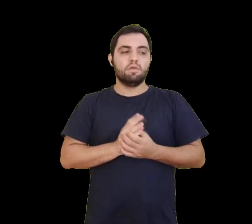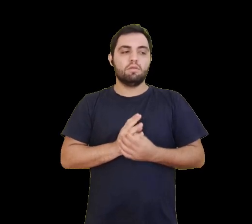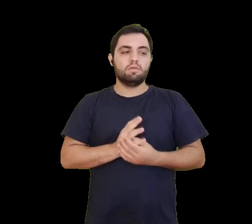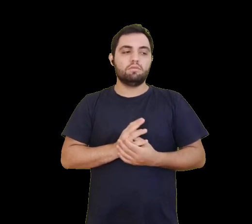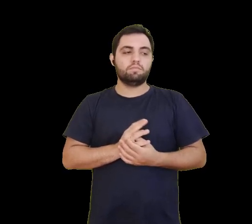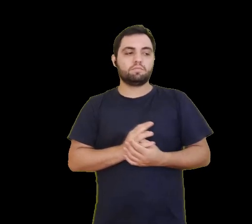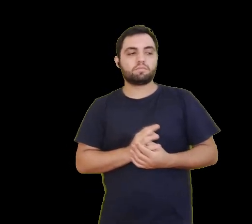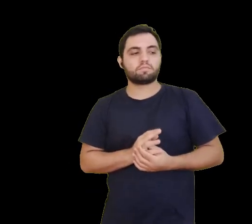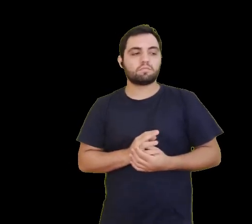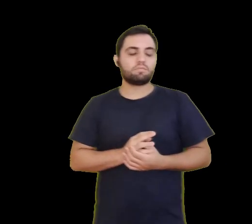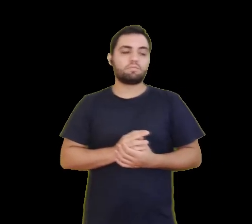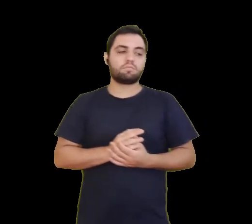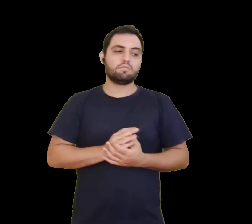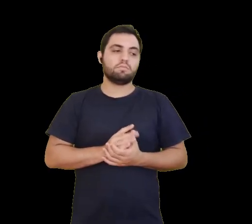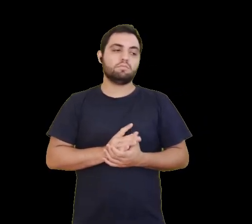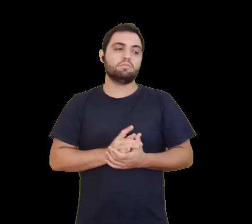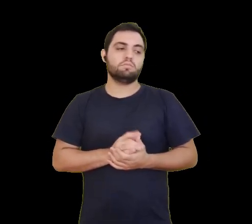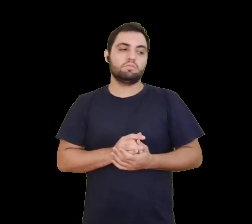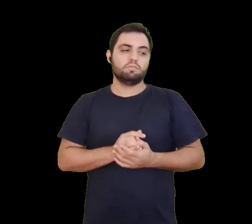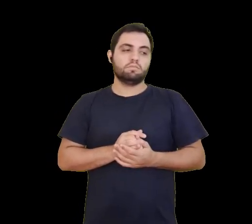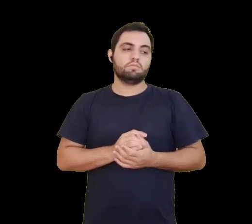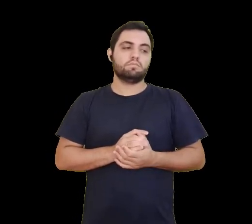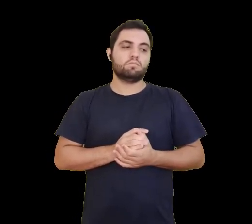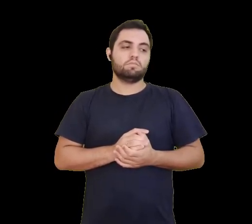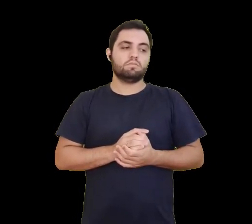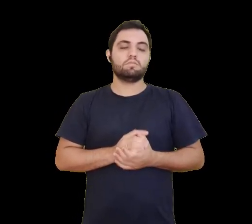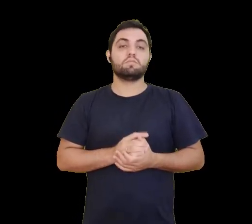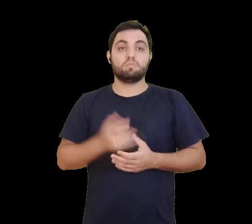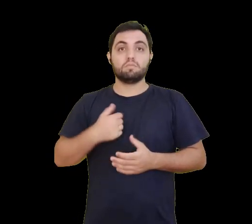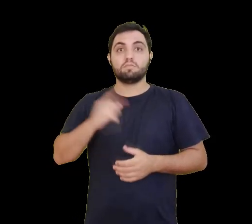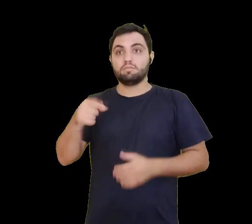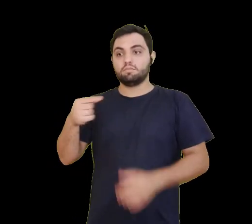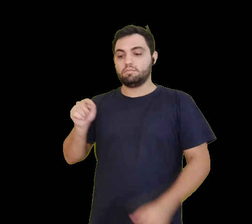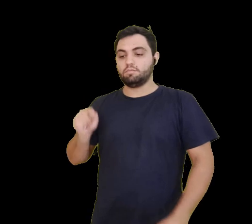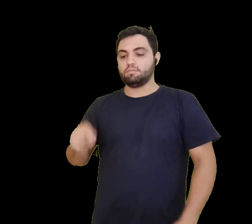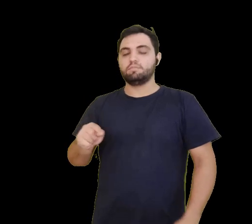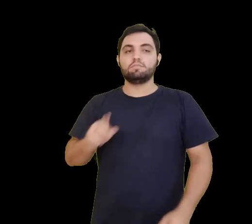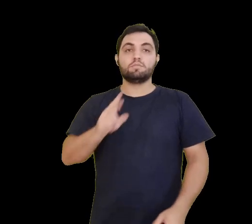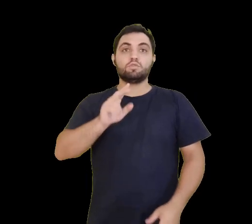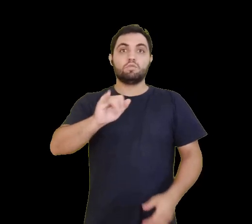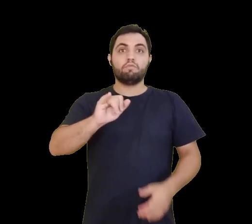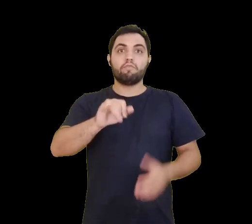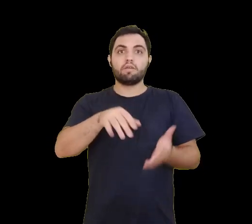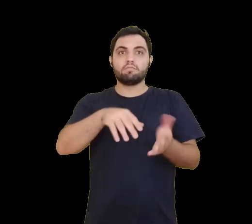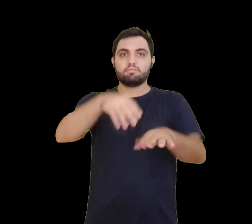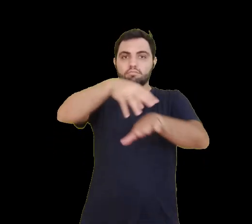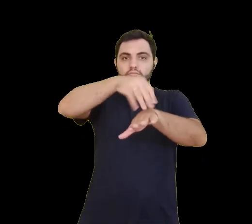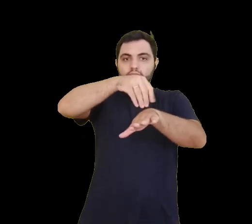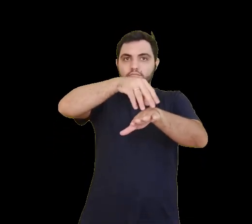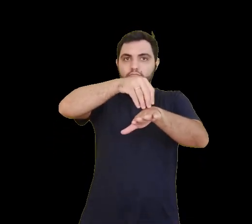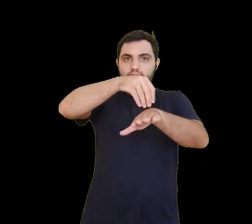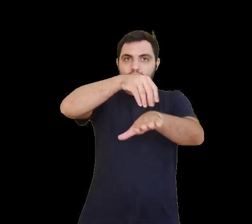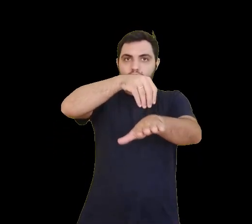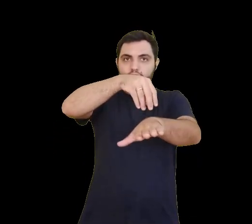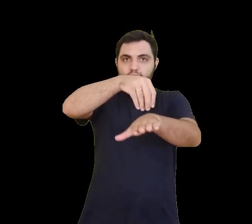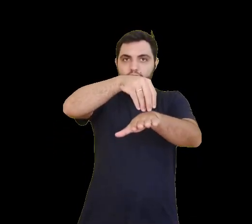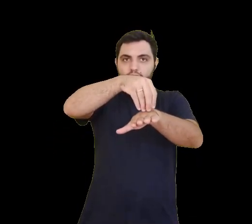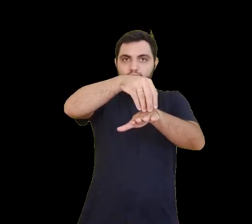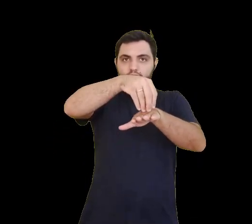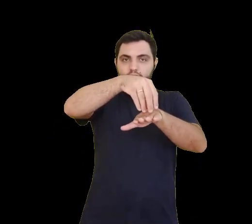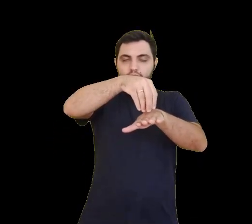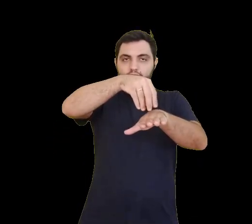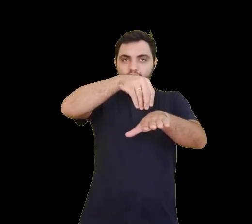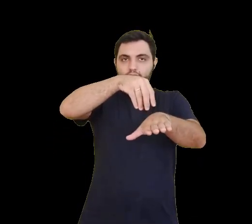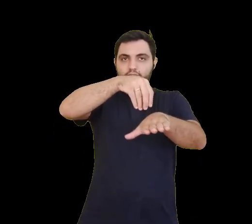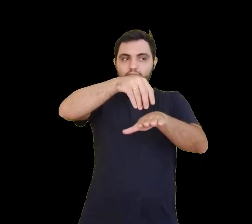Informação gatinho, tá? Aí eu aperto Enter aqui e ele vai então imprimir o gatinho. É fácil, tem aqui o botão cancelar